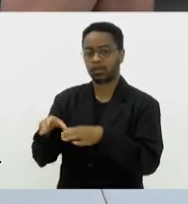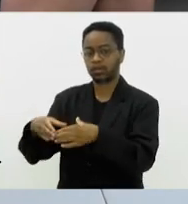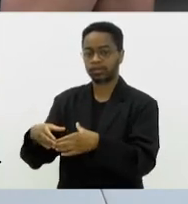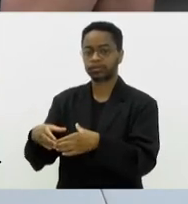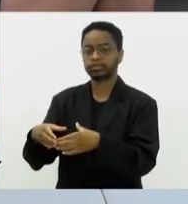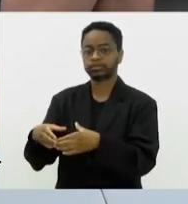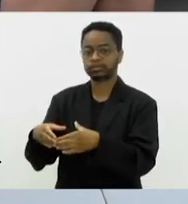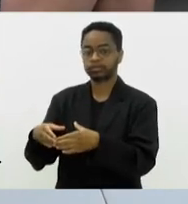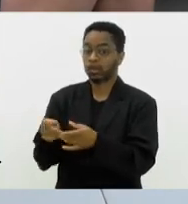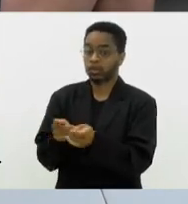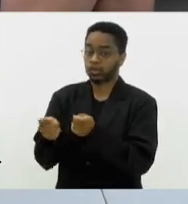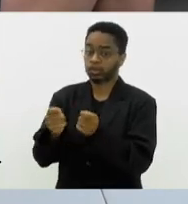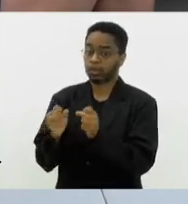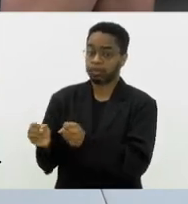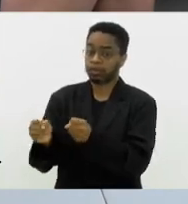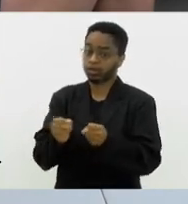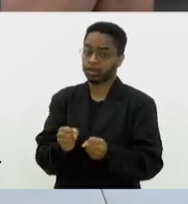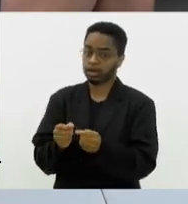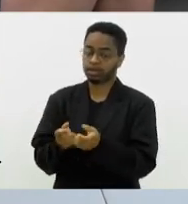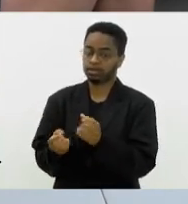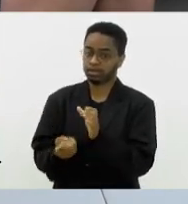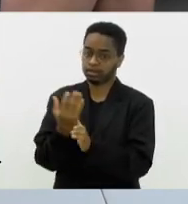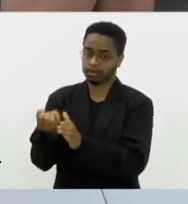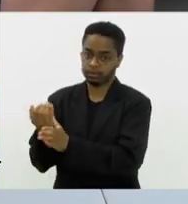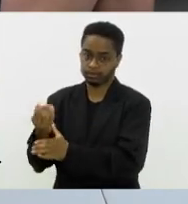a... O poder da produção.